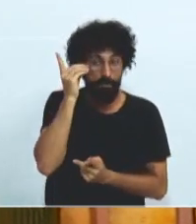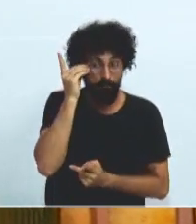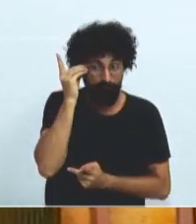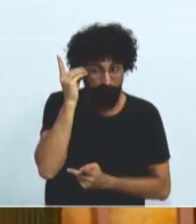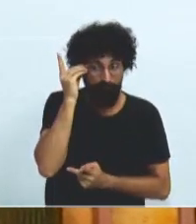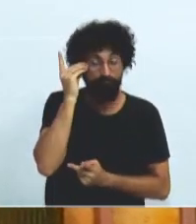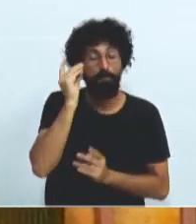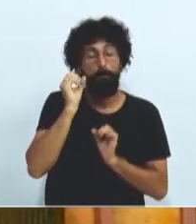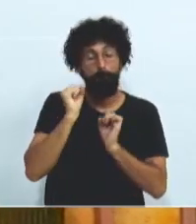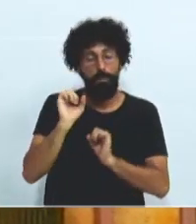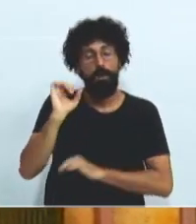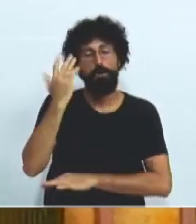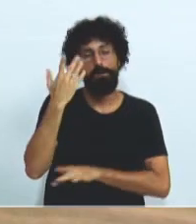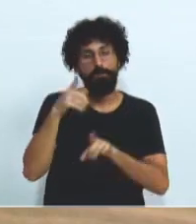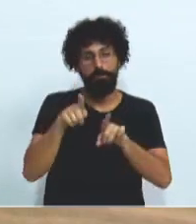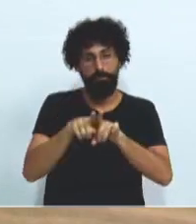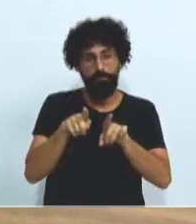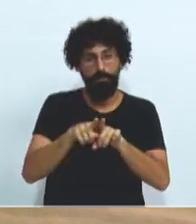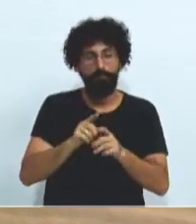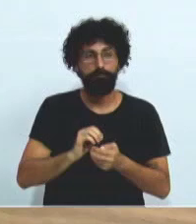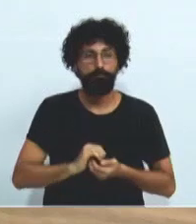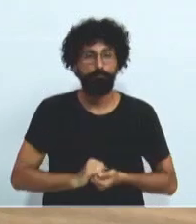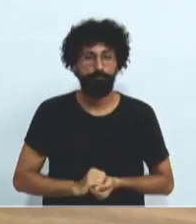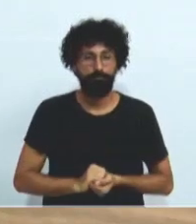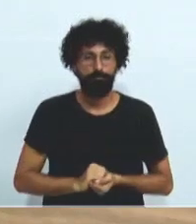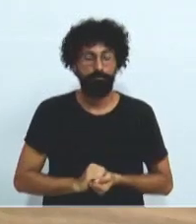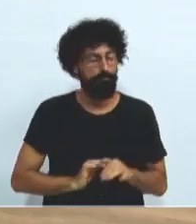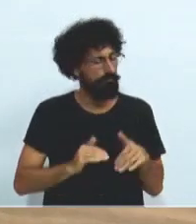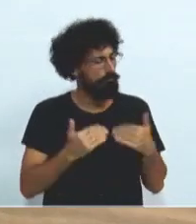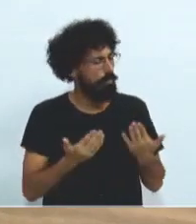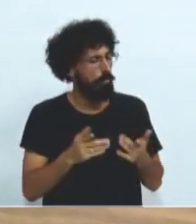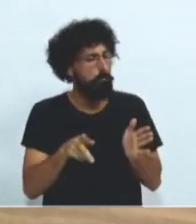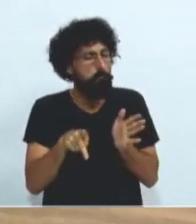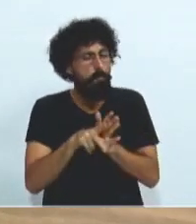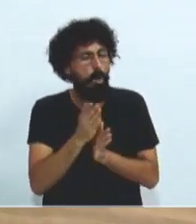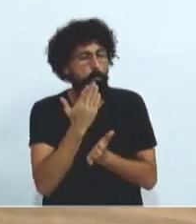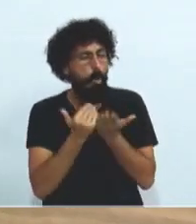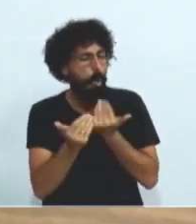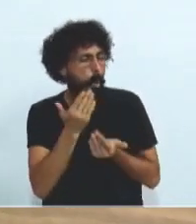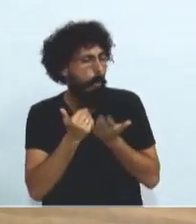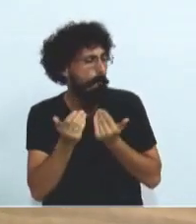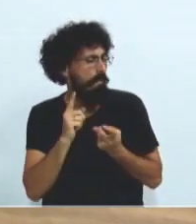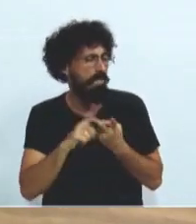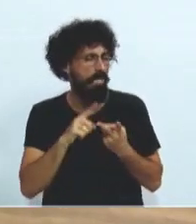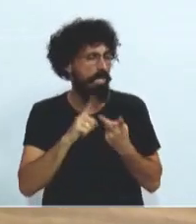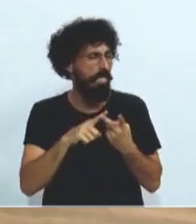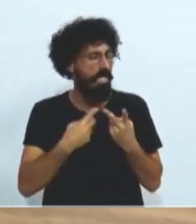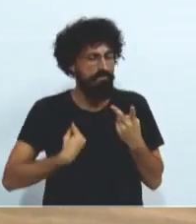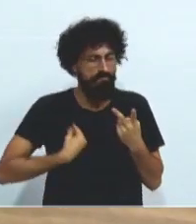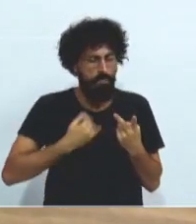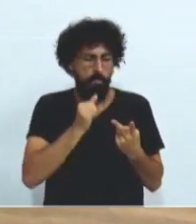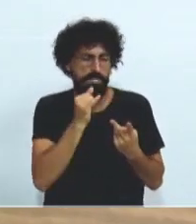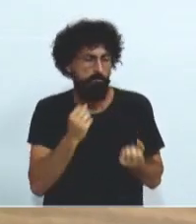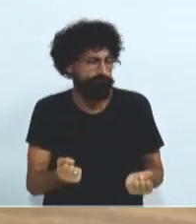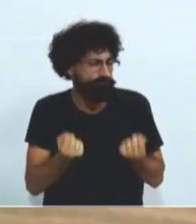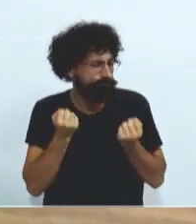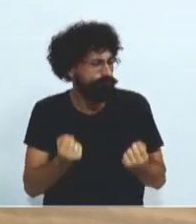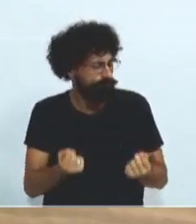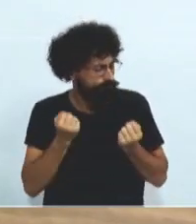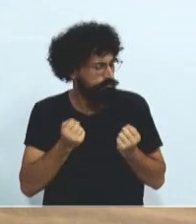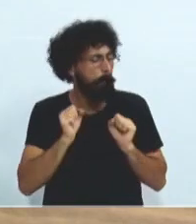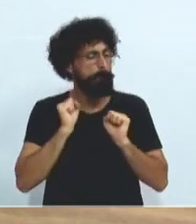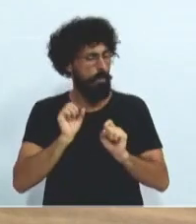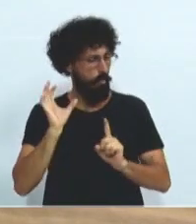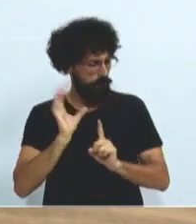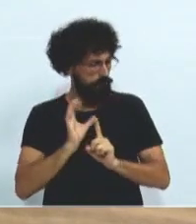é uma menor porcentagem. Questões ali de alimentação, de estilo de vida, a prática de atividade física, elas influenciam